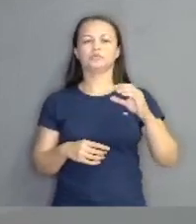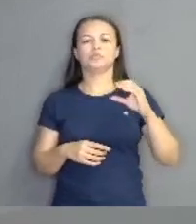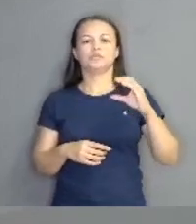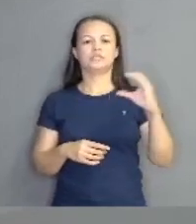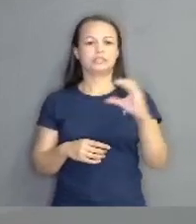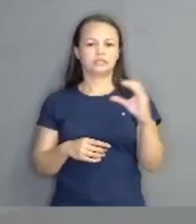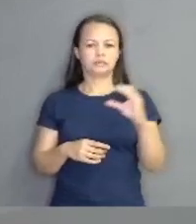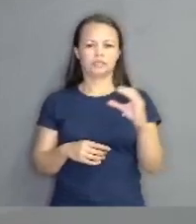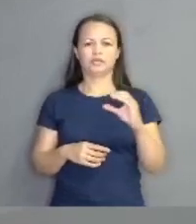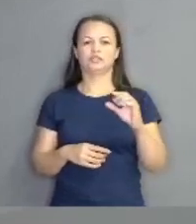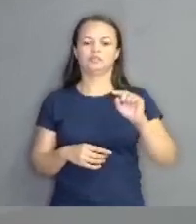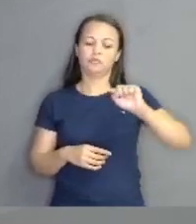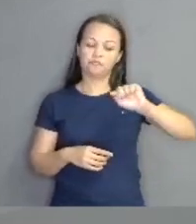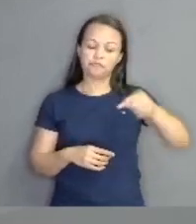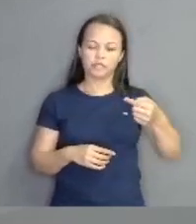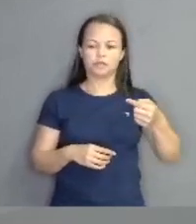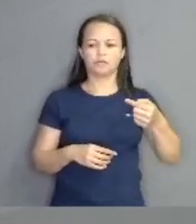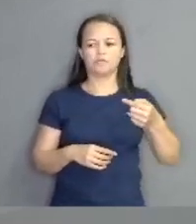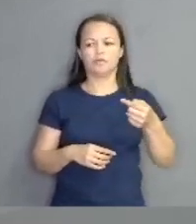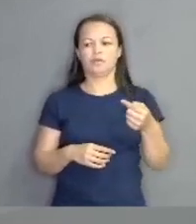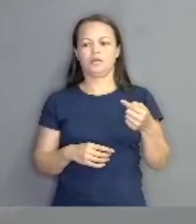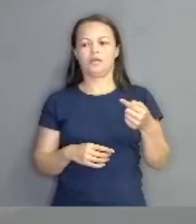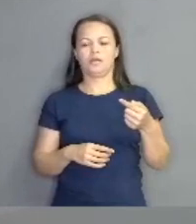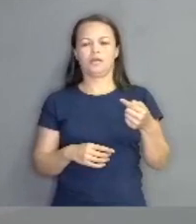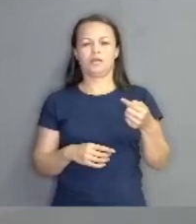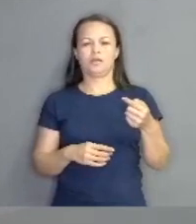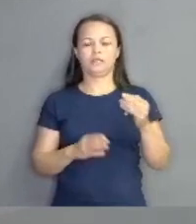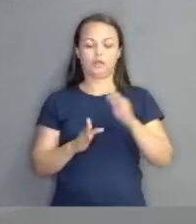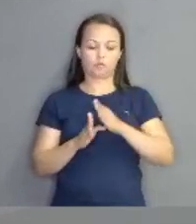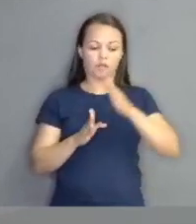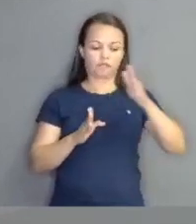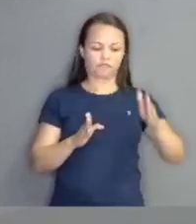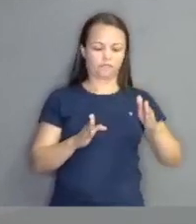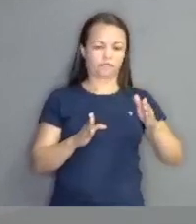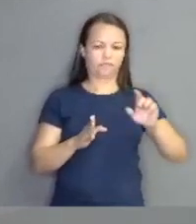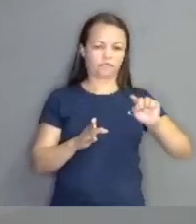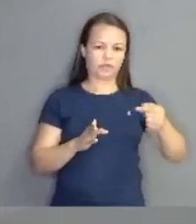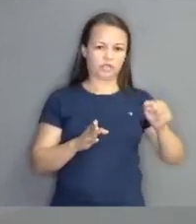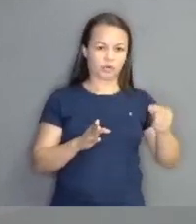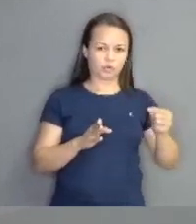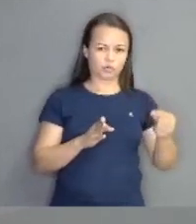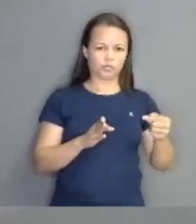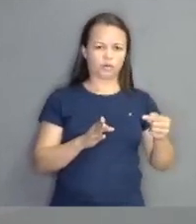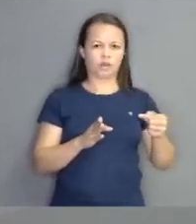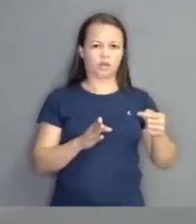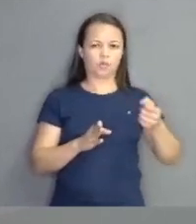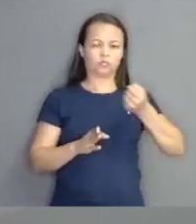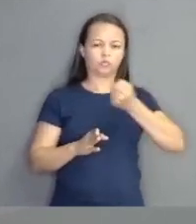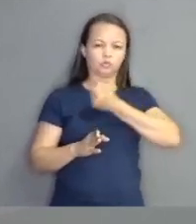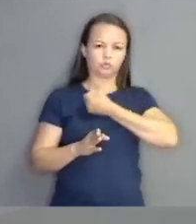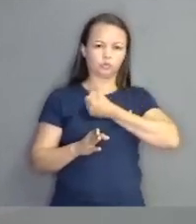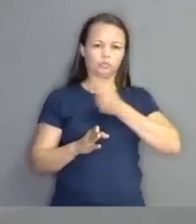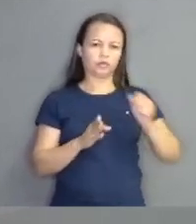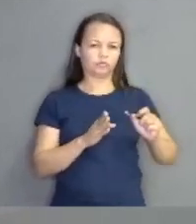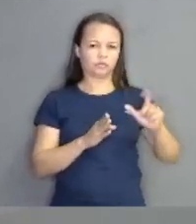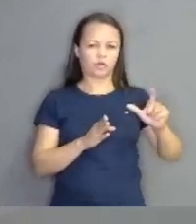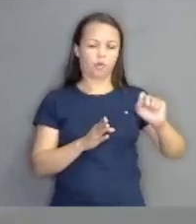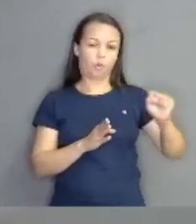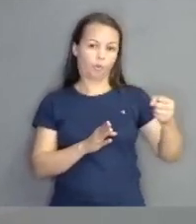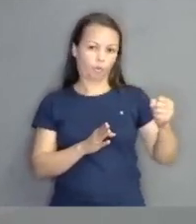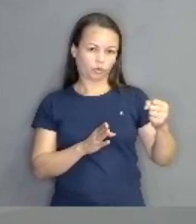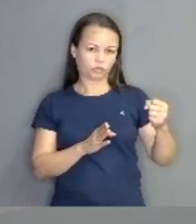vírgula, aqui, ó. Aí, à frente da vírgula, os números inteiros.